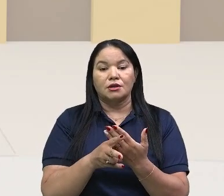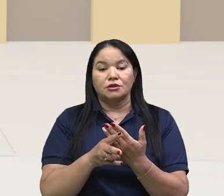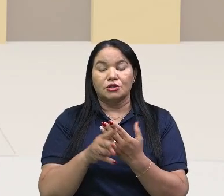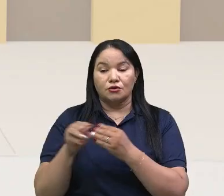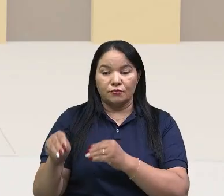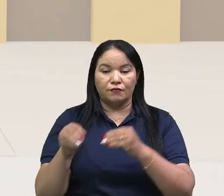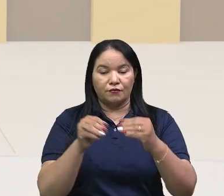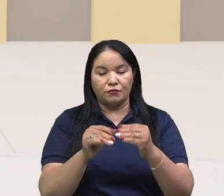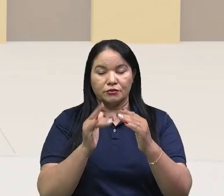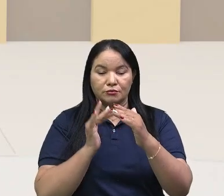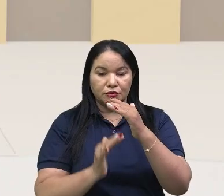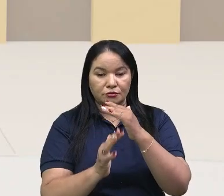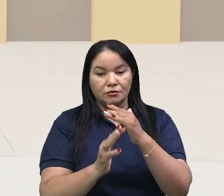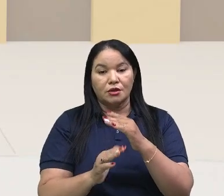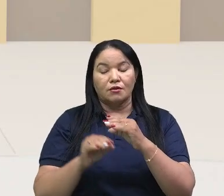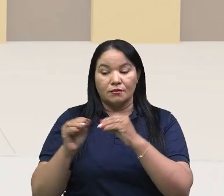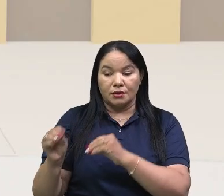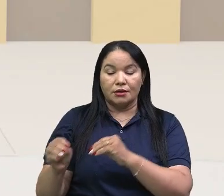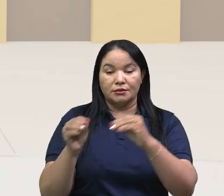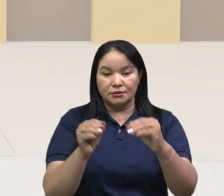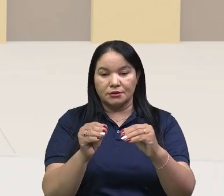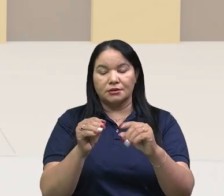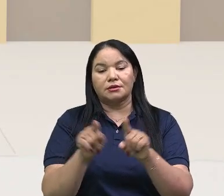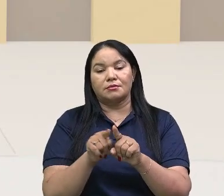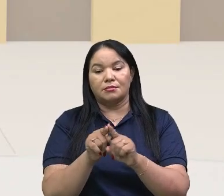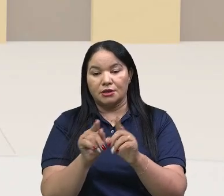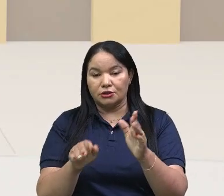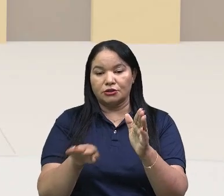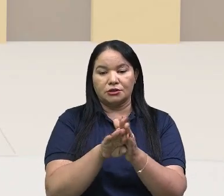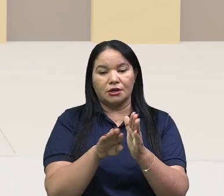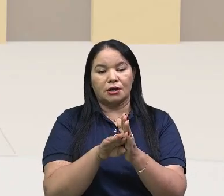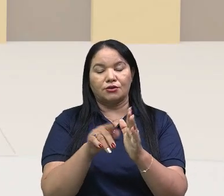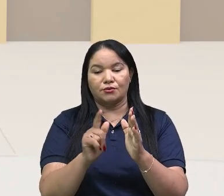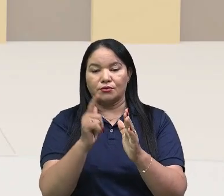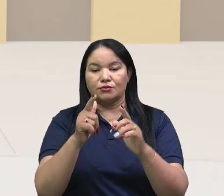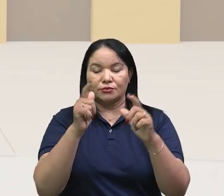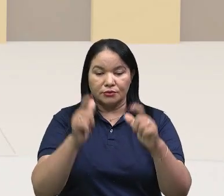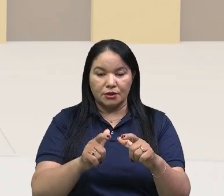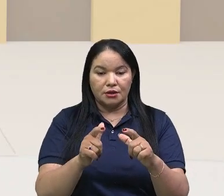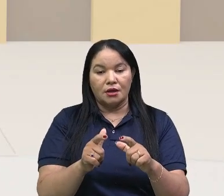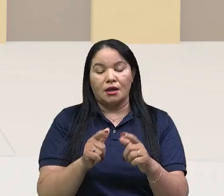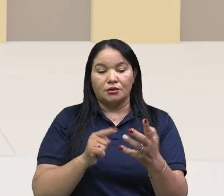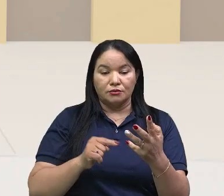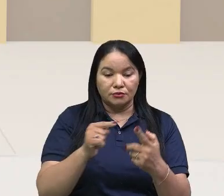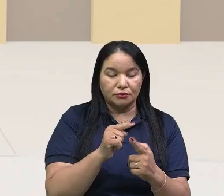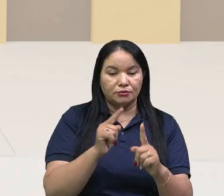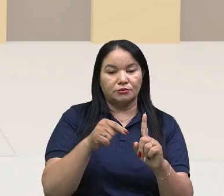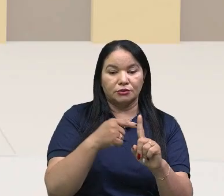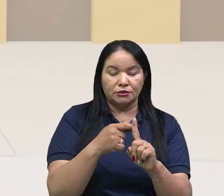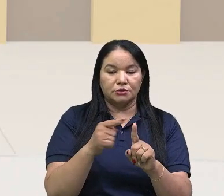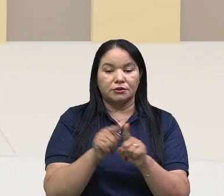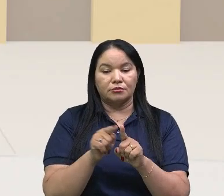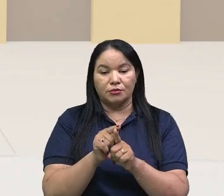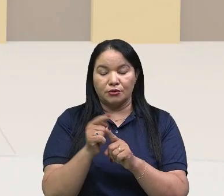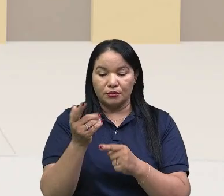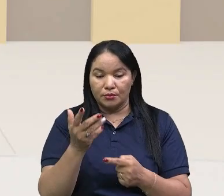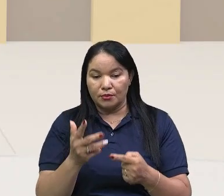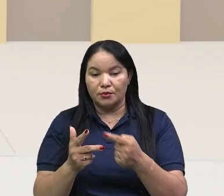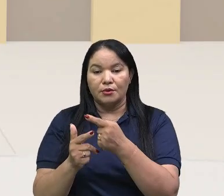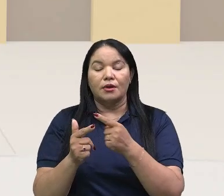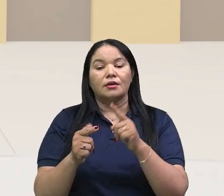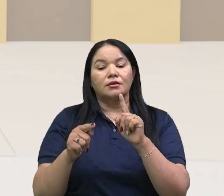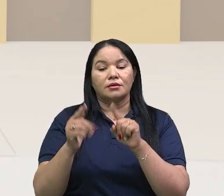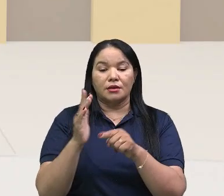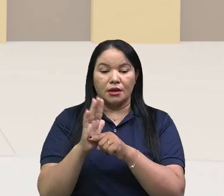relação à saída quanto à chegada, e analisando todos esses processos, tanto positivos quanto os negativos que